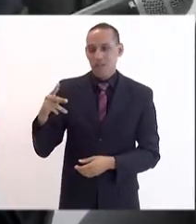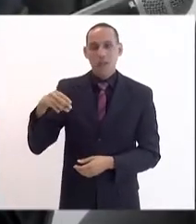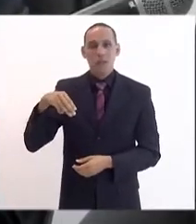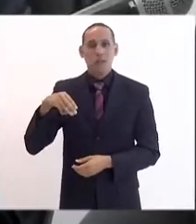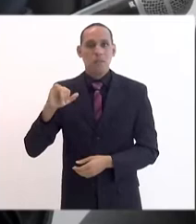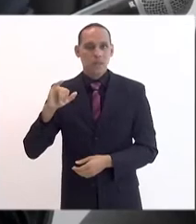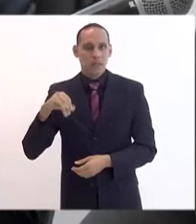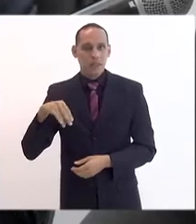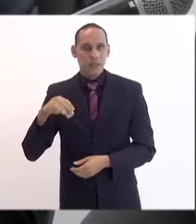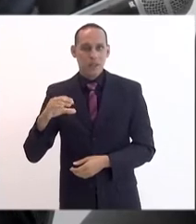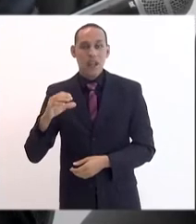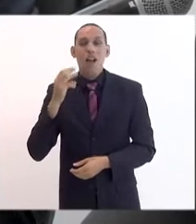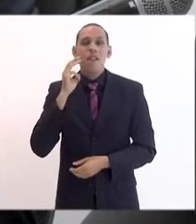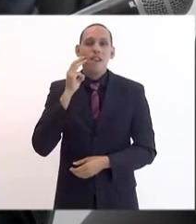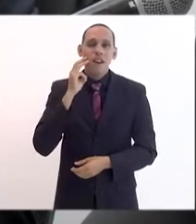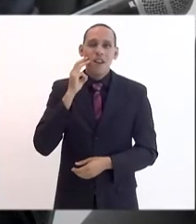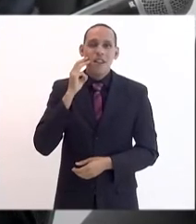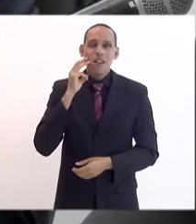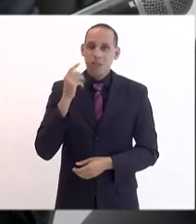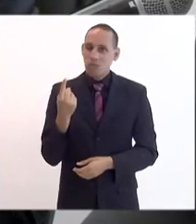o voto do deputado Valdec. Tem